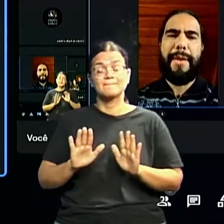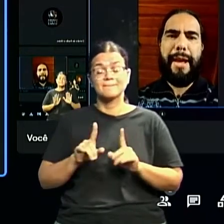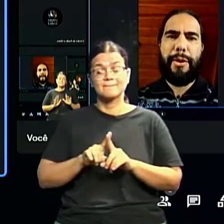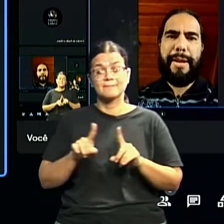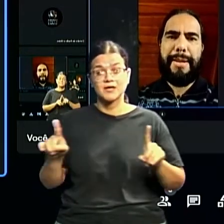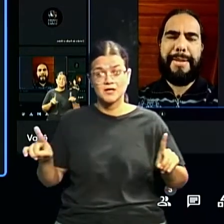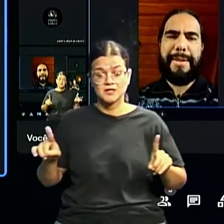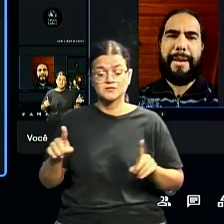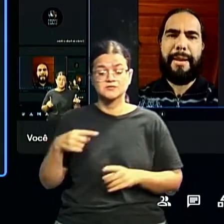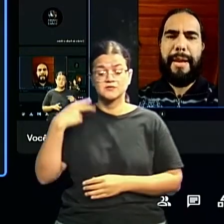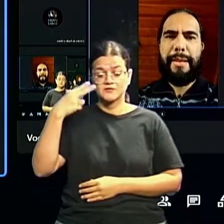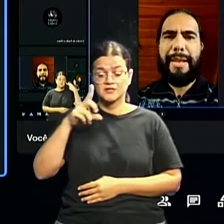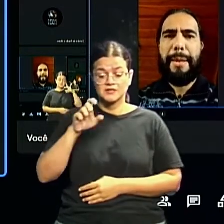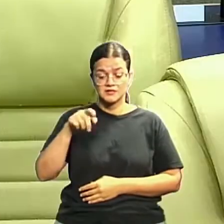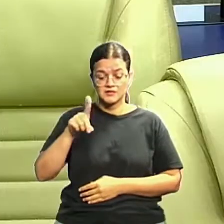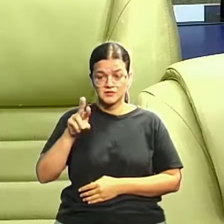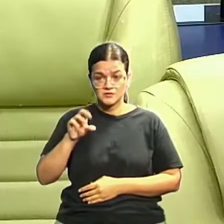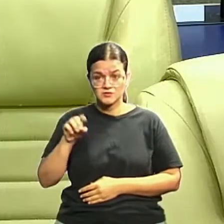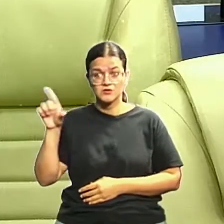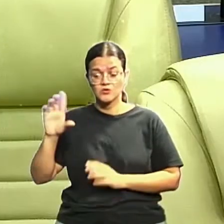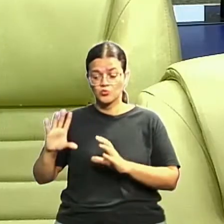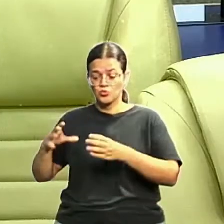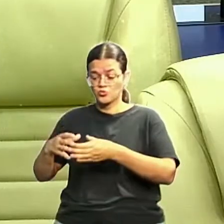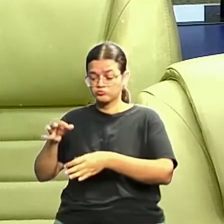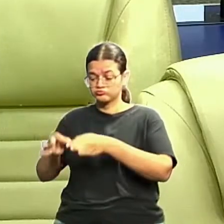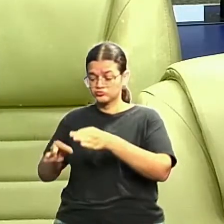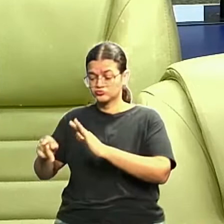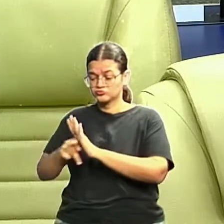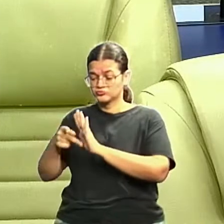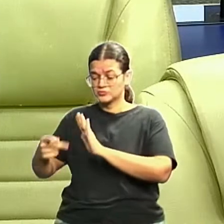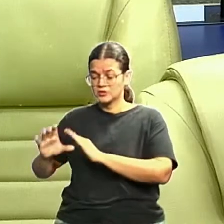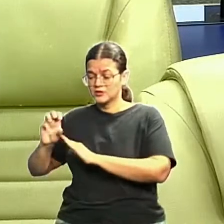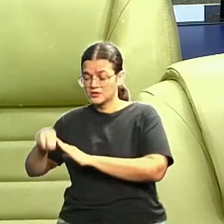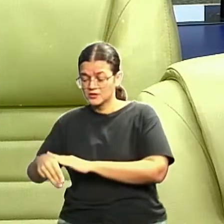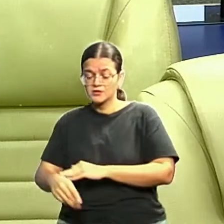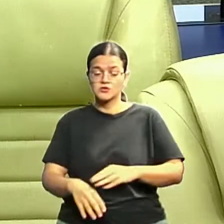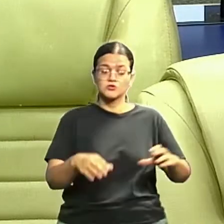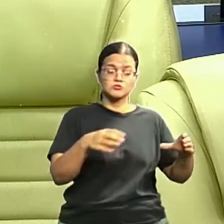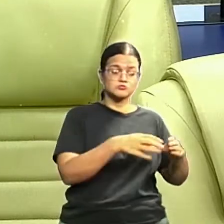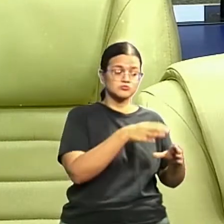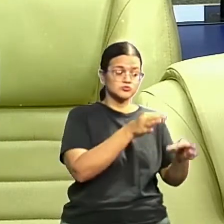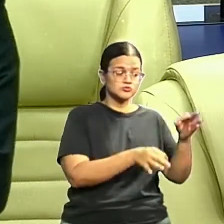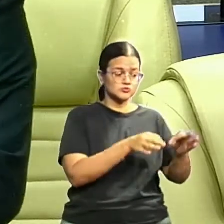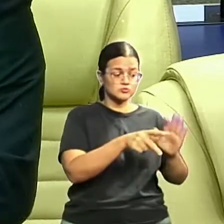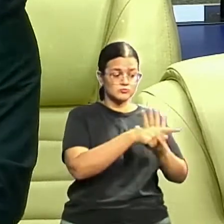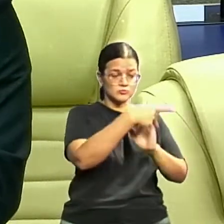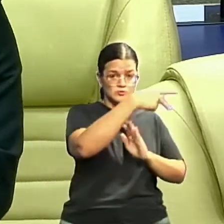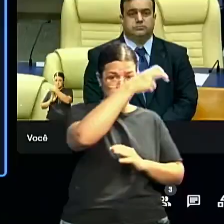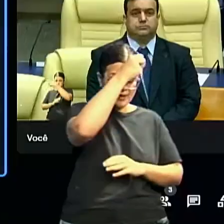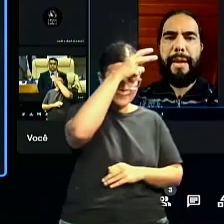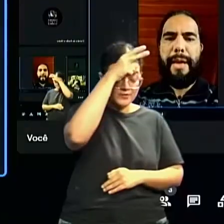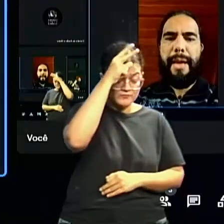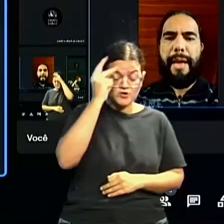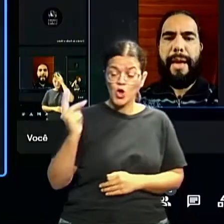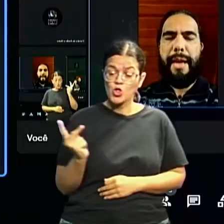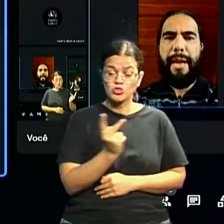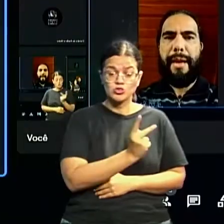Porém, vereador Leandro Sena, tanto a Procuradoria da Casa quanto a Procuradoria da